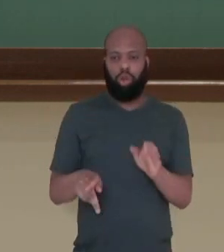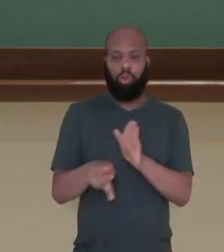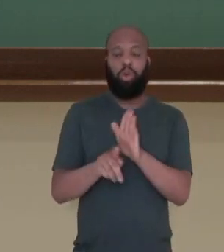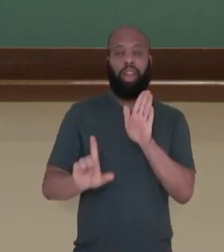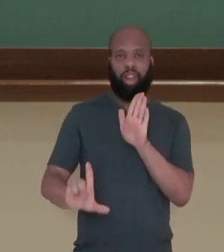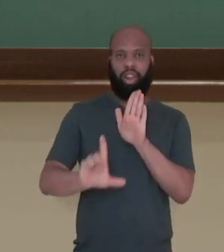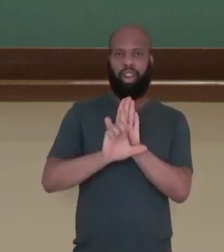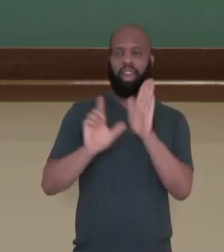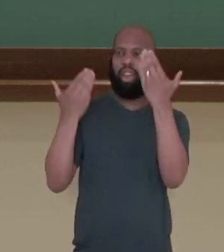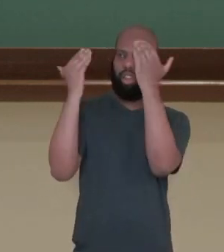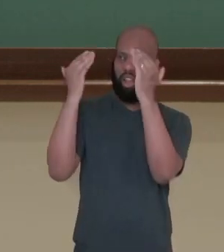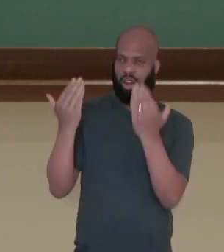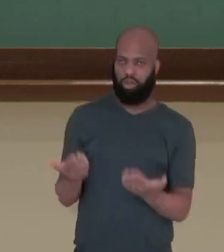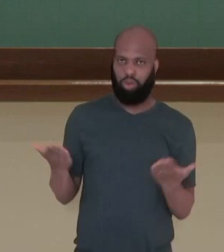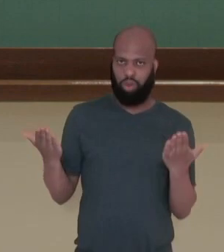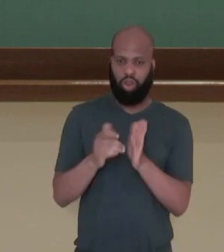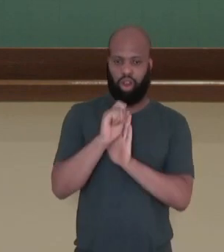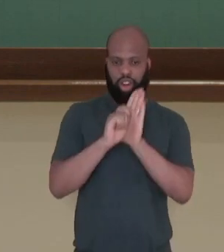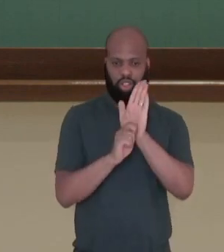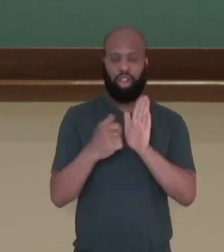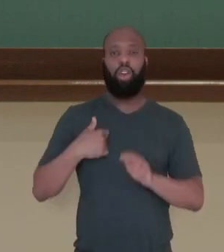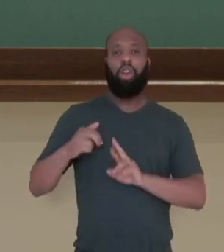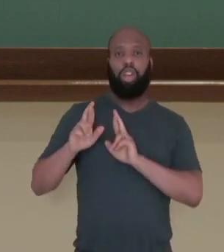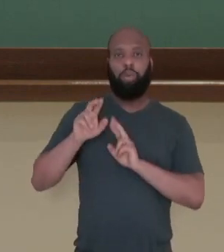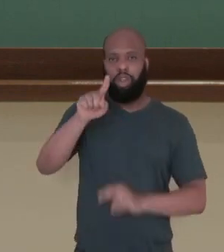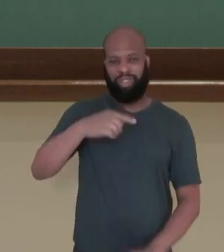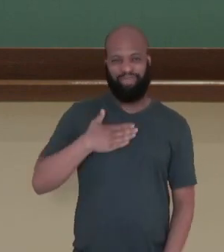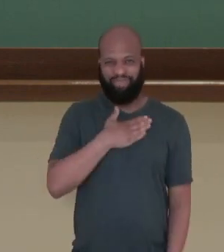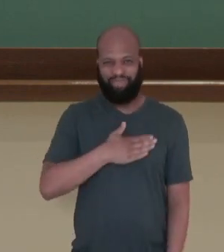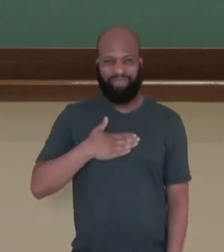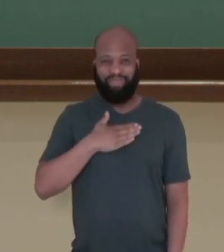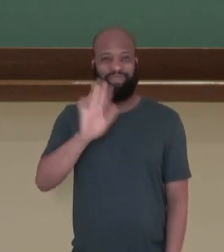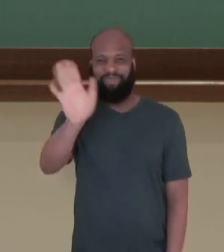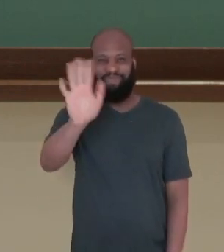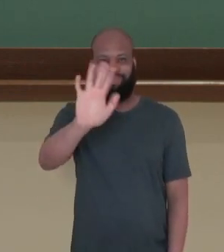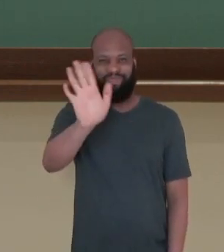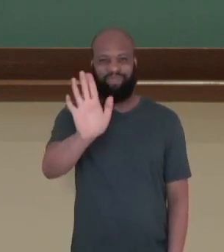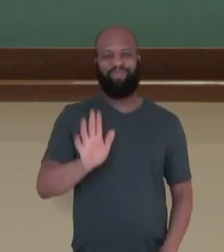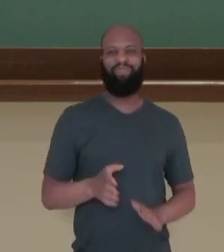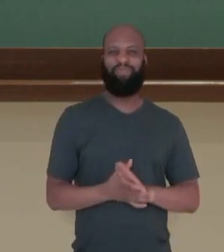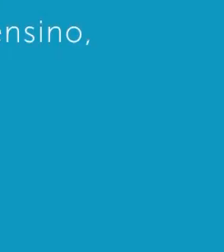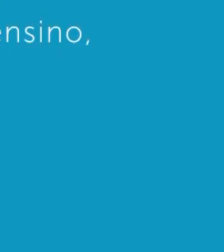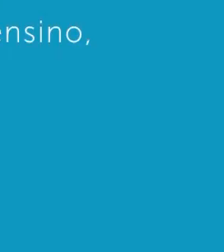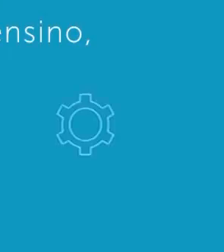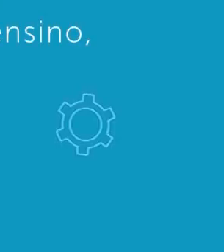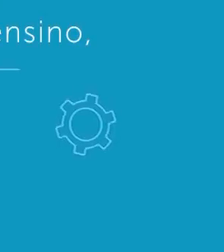leis, né? Analisamos um artigo de lei. Espero que vocês tenham gostado e até breve.